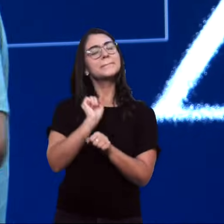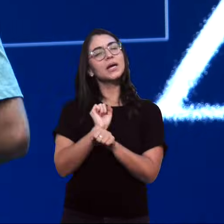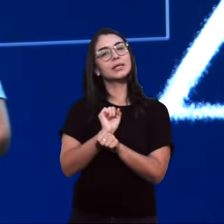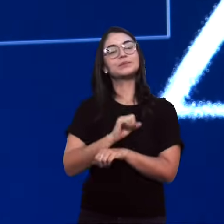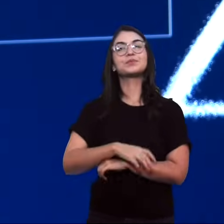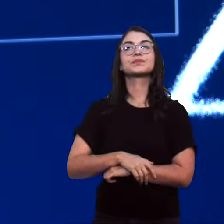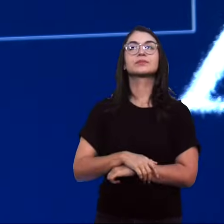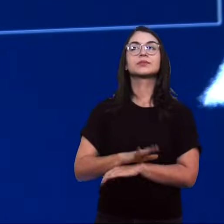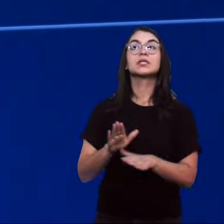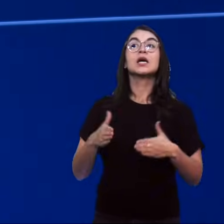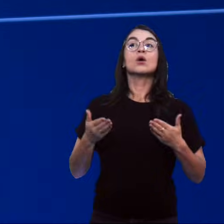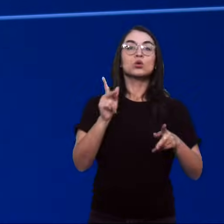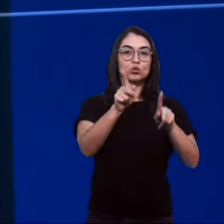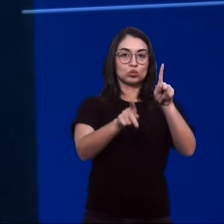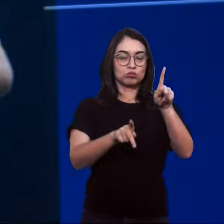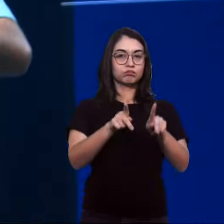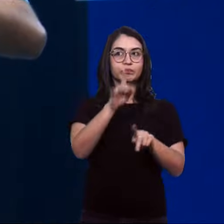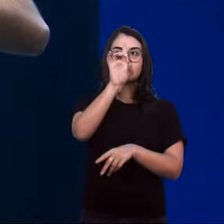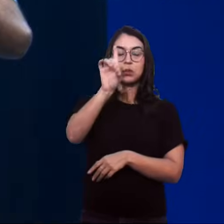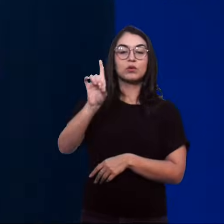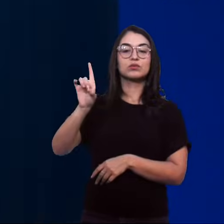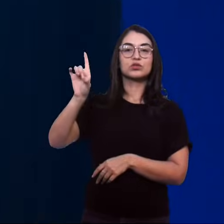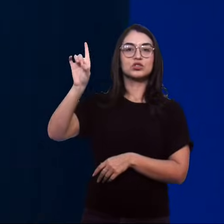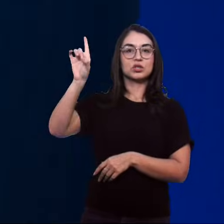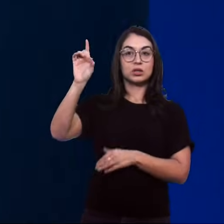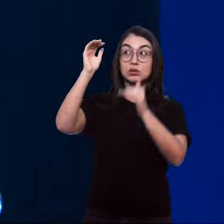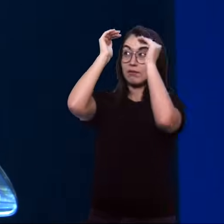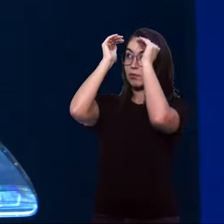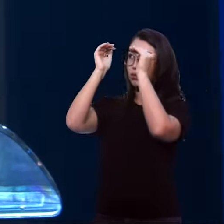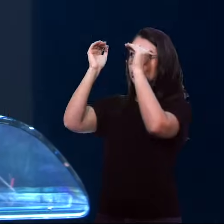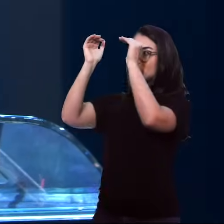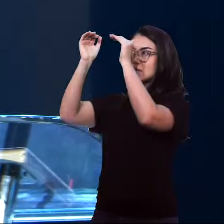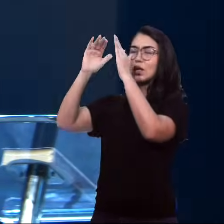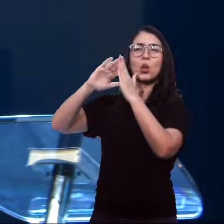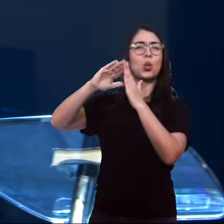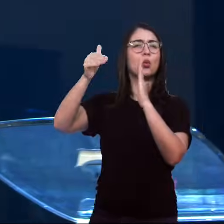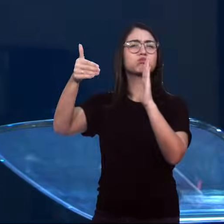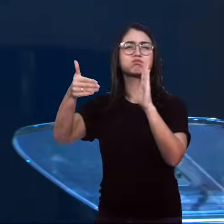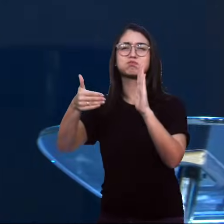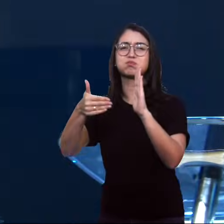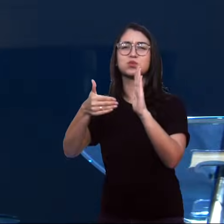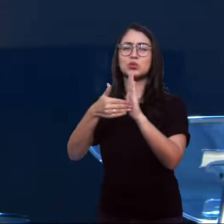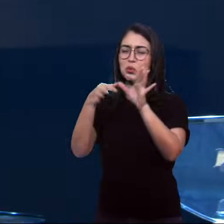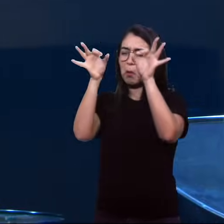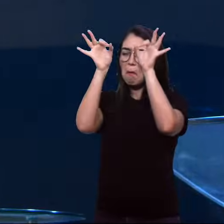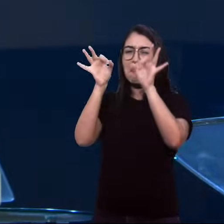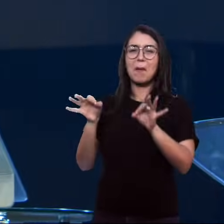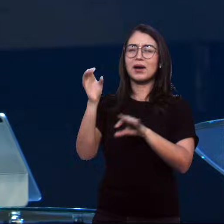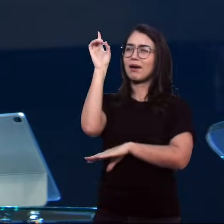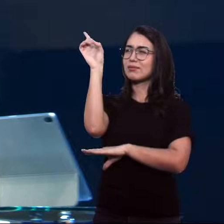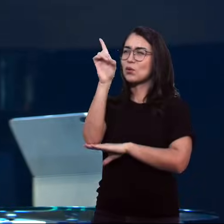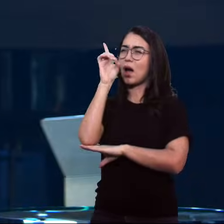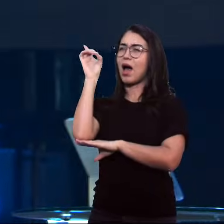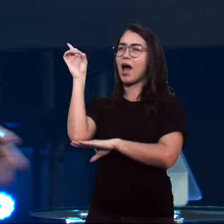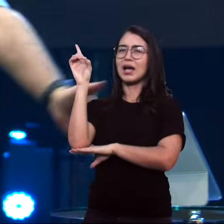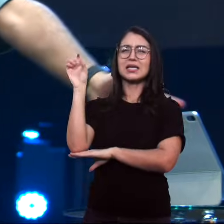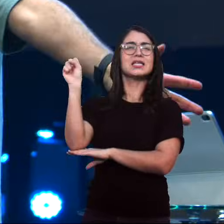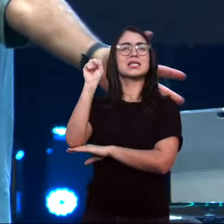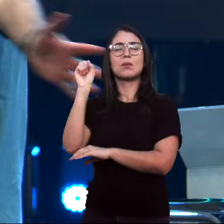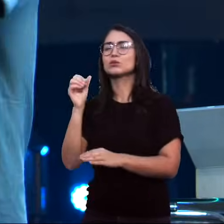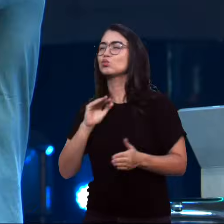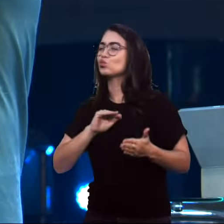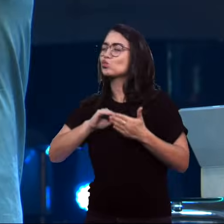Quando o povo de Deus estava buscando a Deus, começou a dar tudo certo para Israel. Veio Davi, o reino cresceu, veio Salomão, então